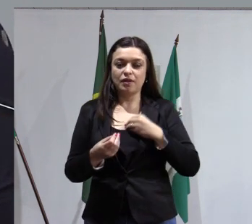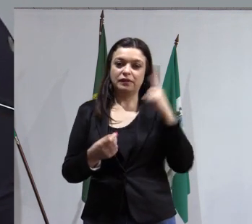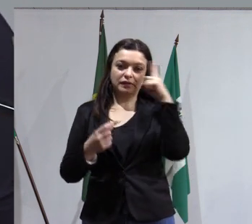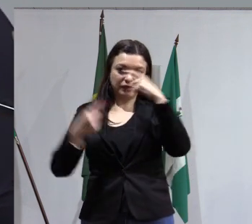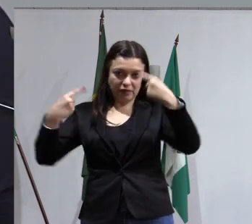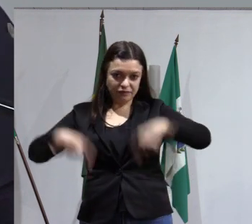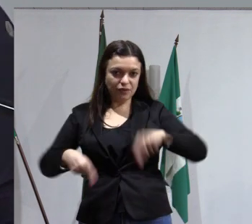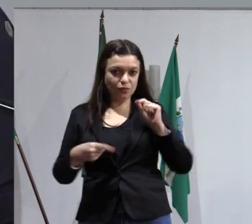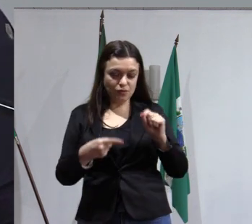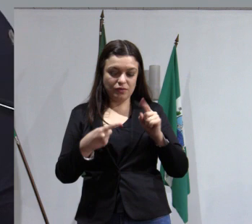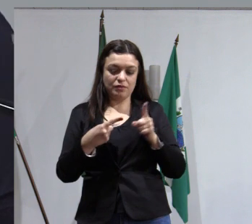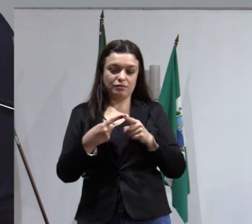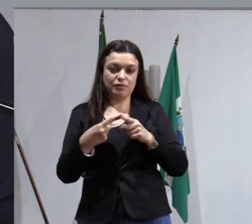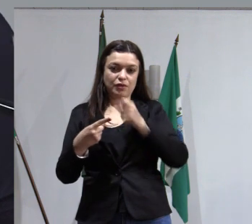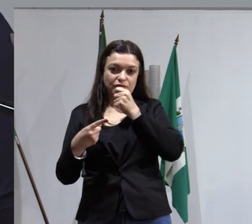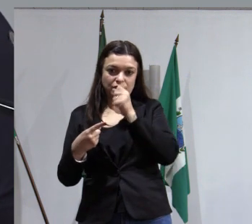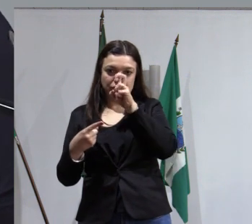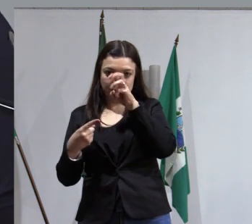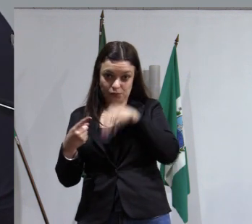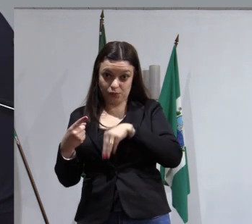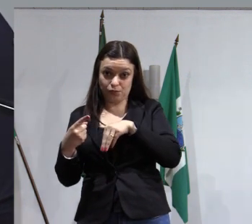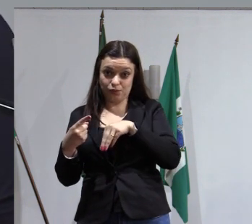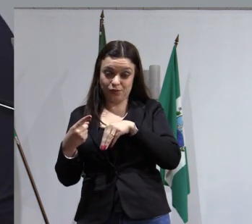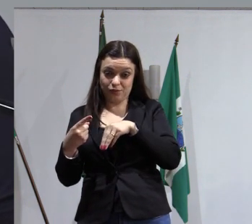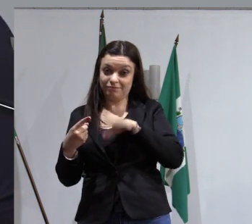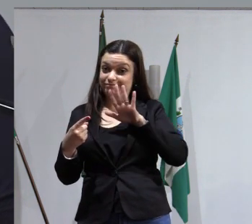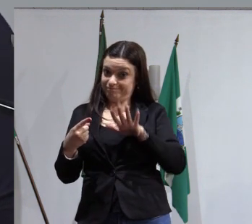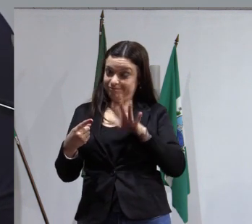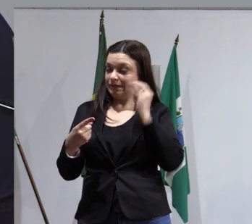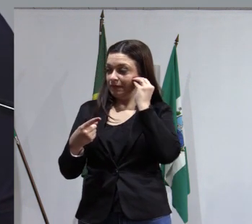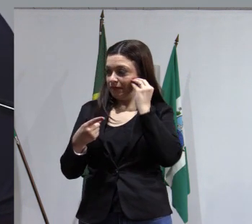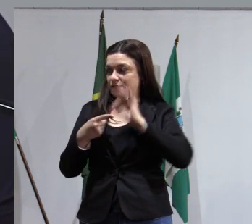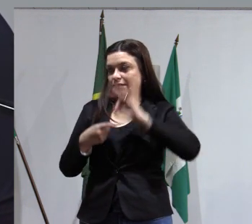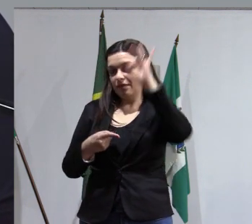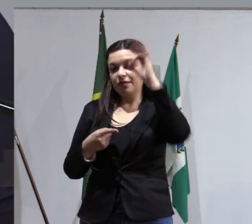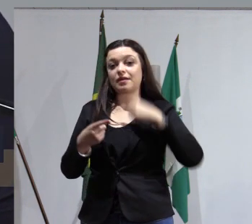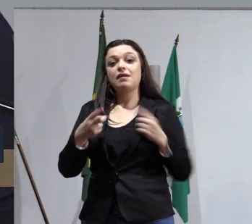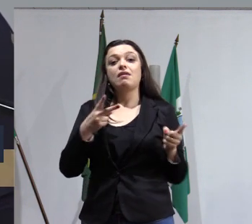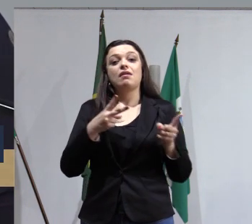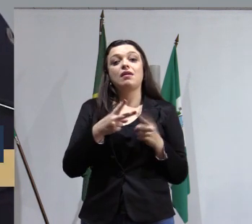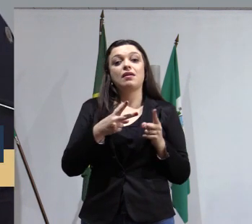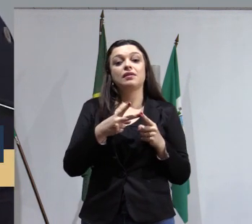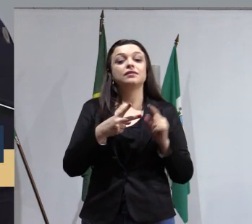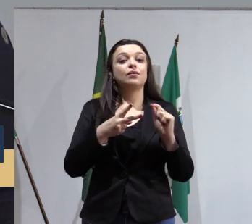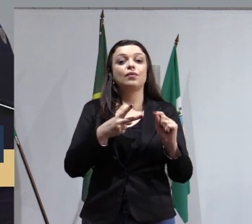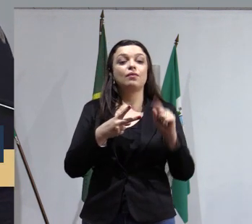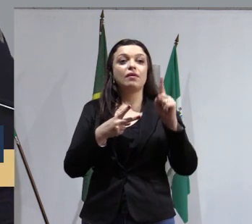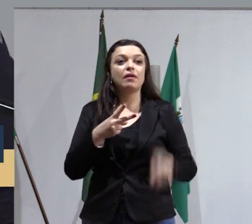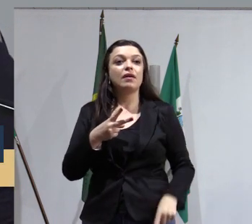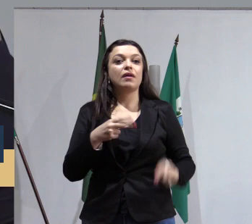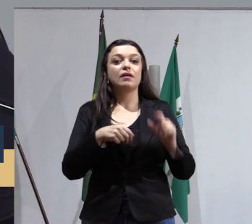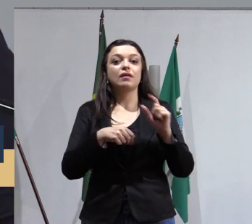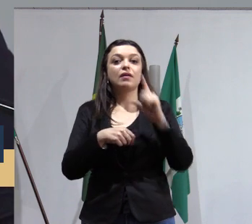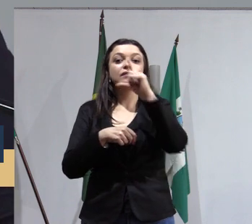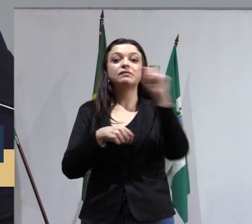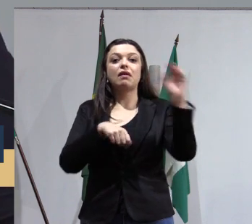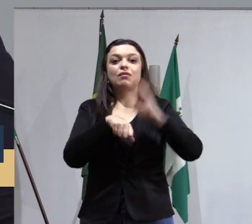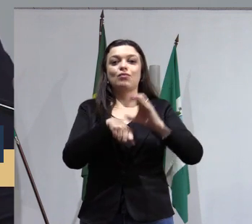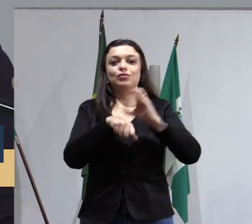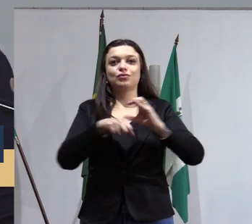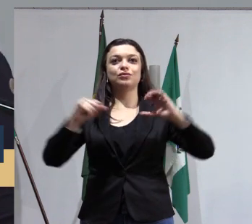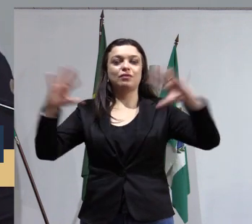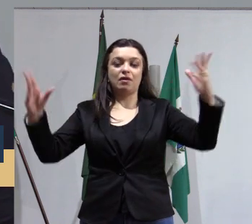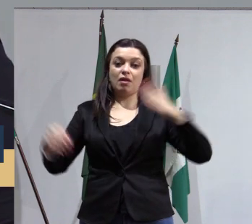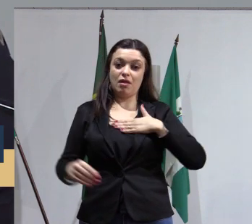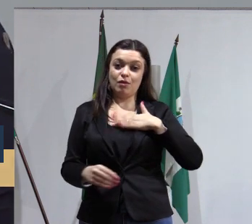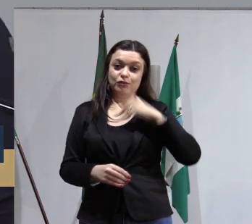de ter um microfone em 5 minutos é o primeiro desafio. O segundo desafio é falar em nome de mais de 100 cursos de graduação que